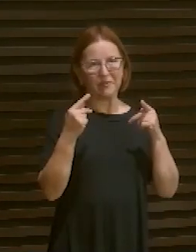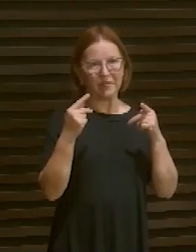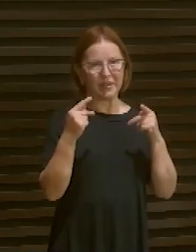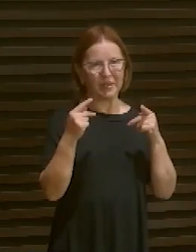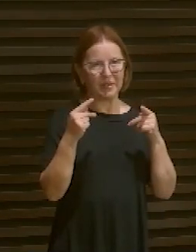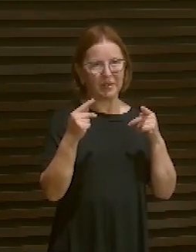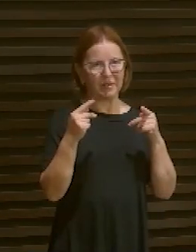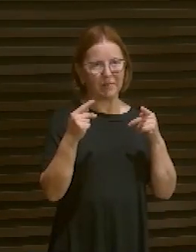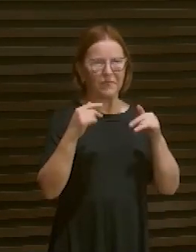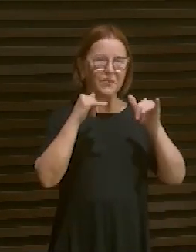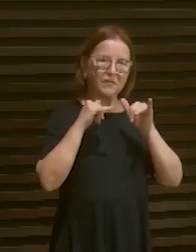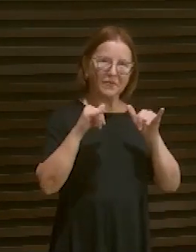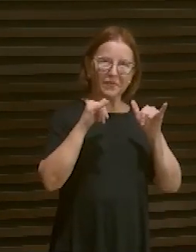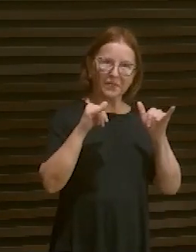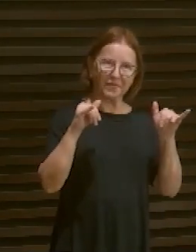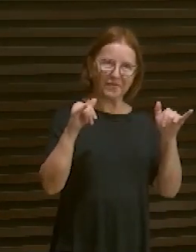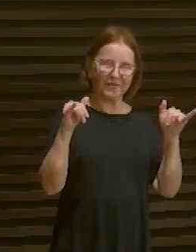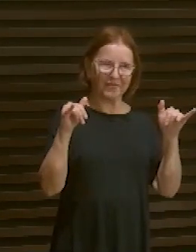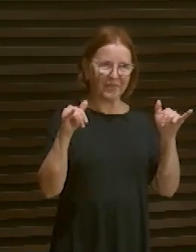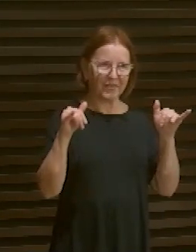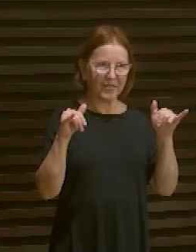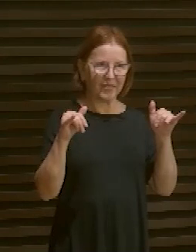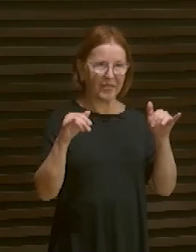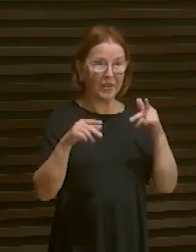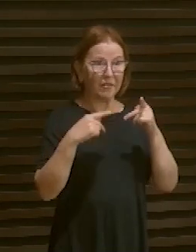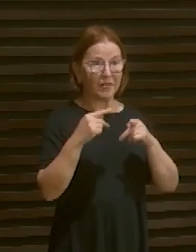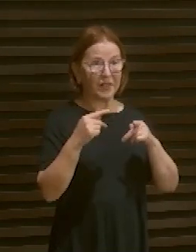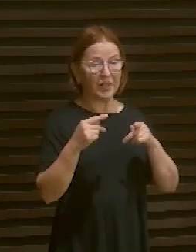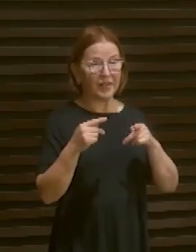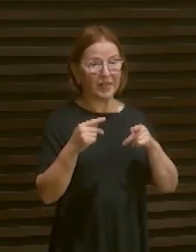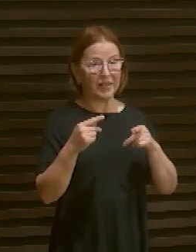foi anunciando a respeito da sua vinda.